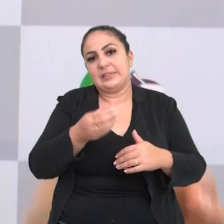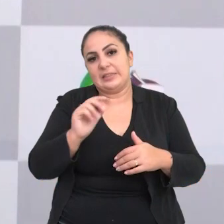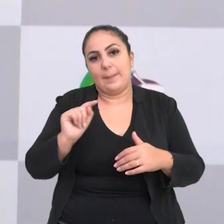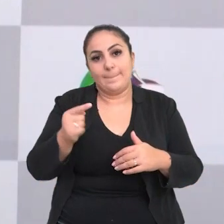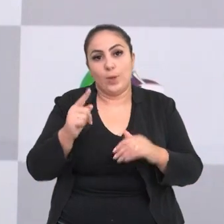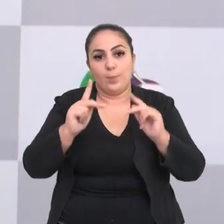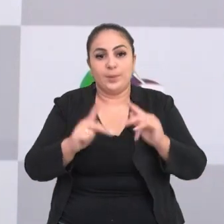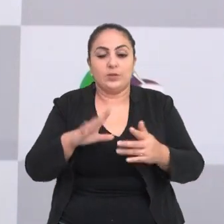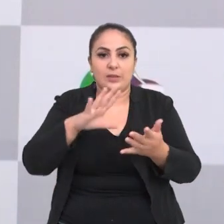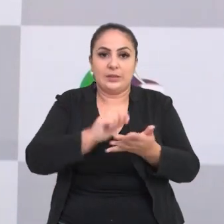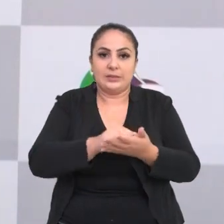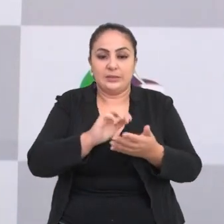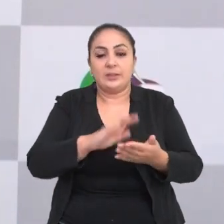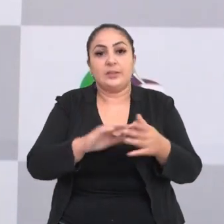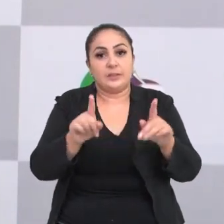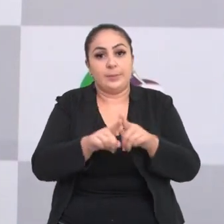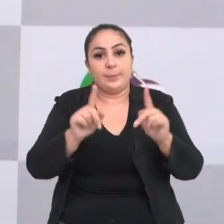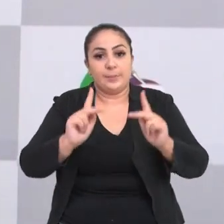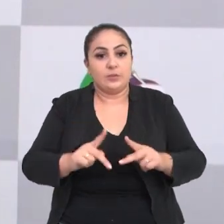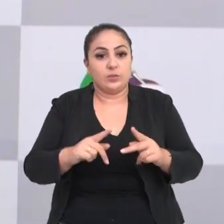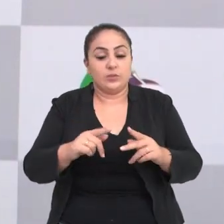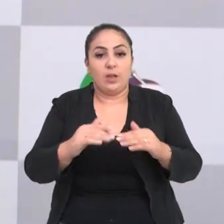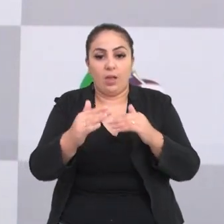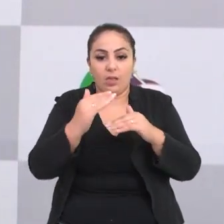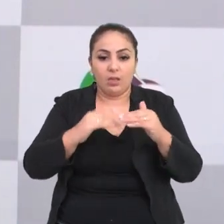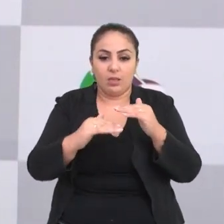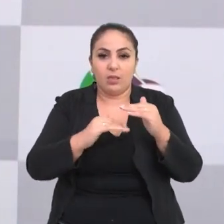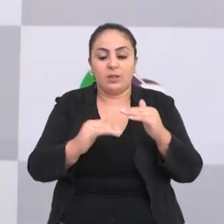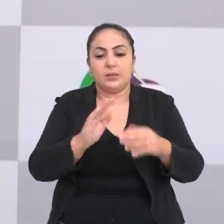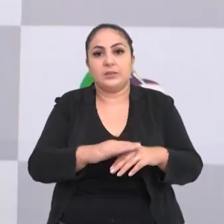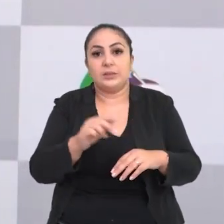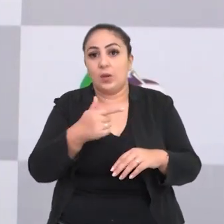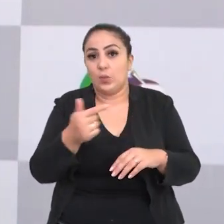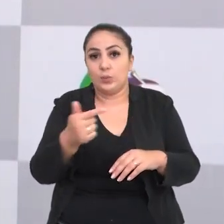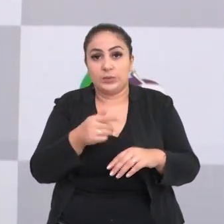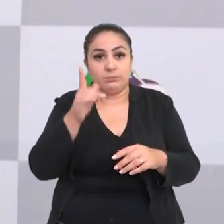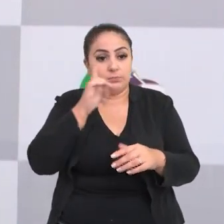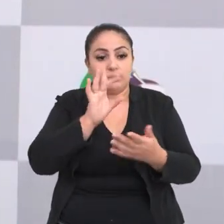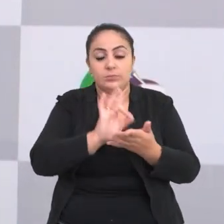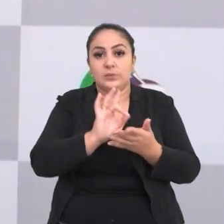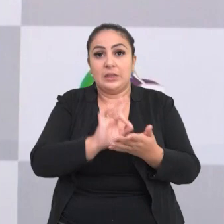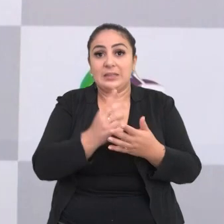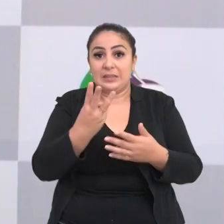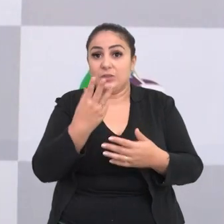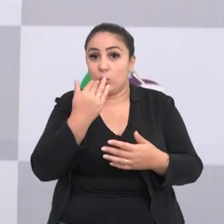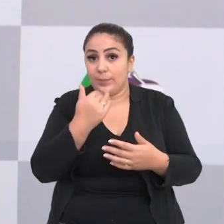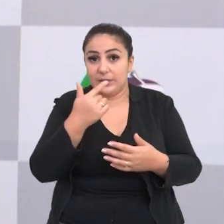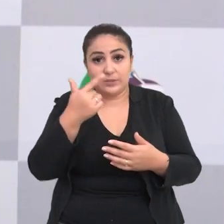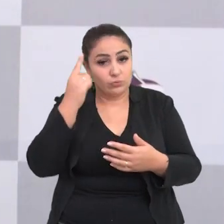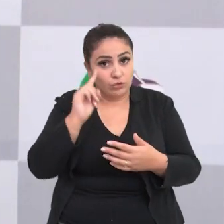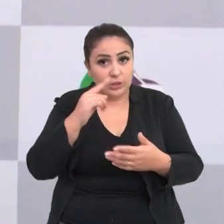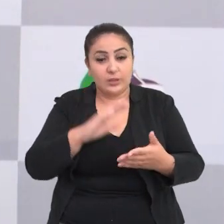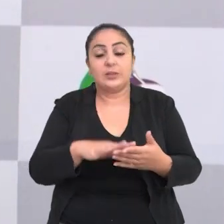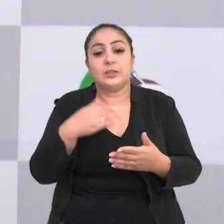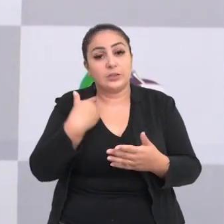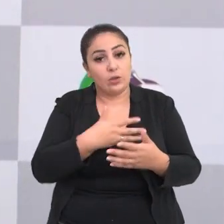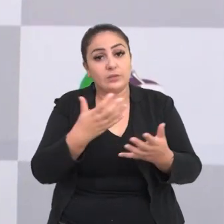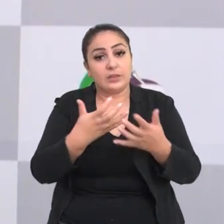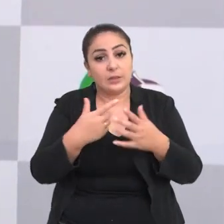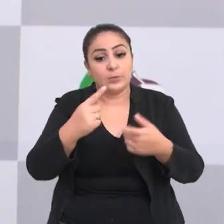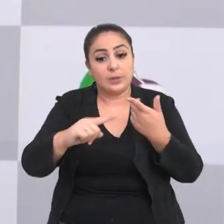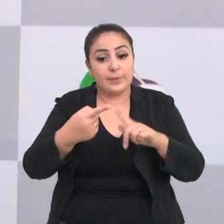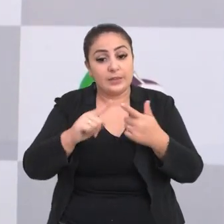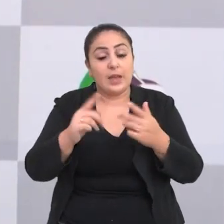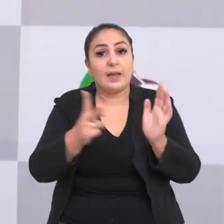pessoas cadastradas. São pessoas que estão vulneráveis, que não têm garantido 3 refeições por dia. E é isso que nós